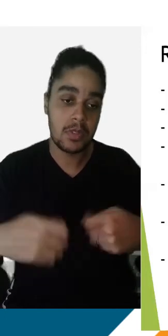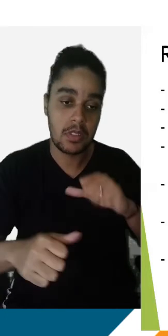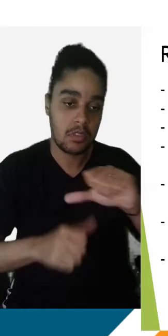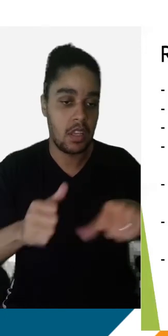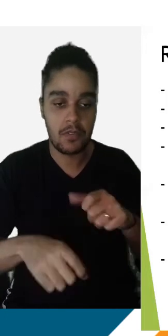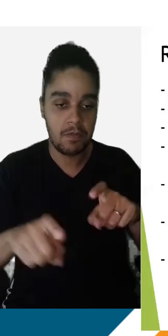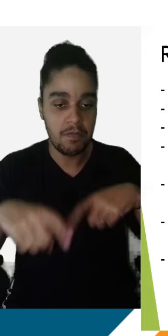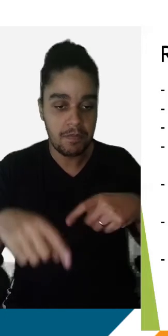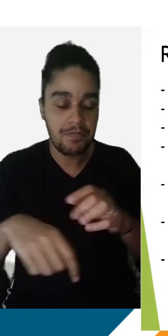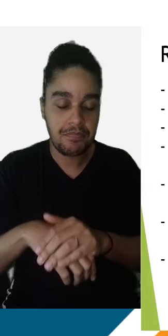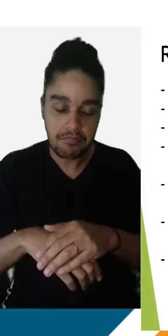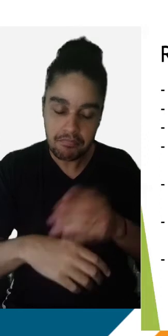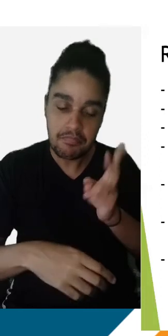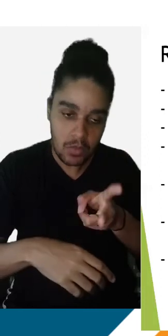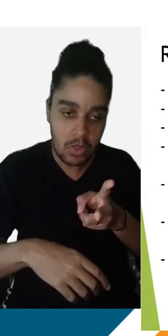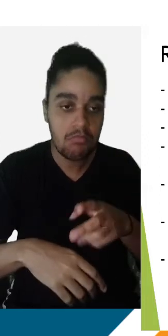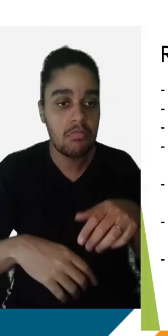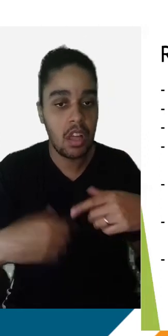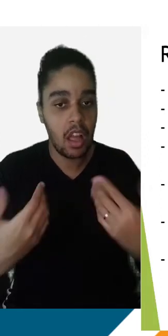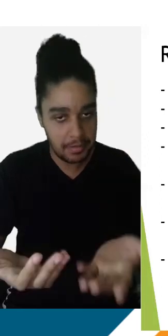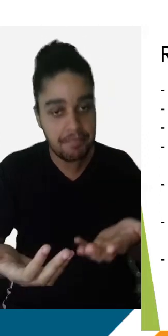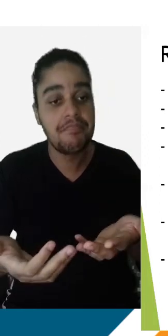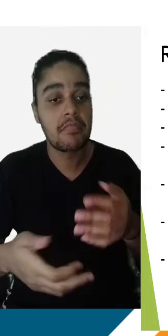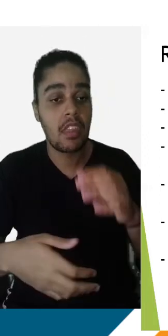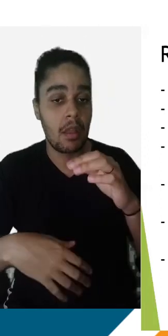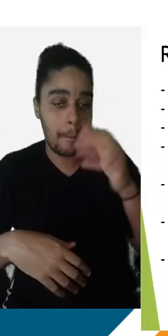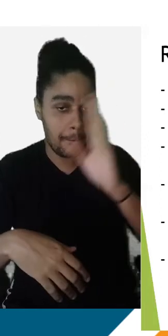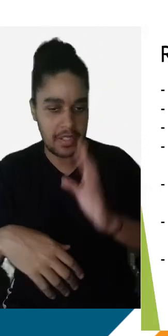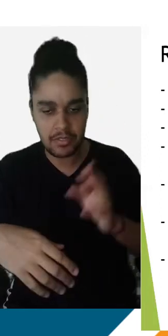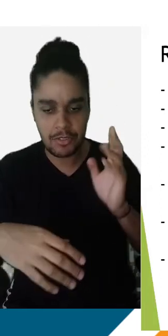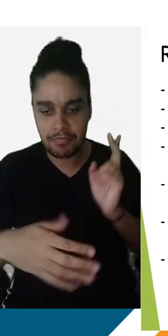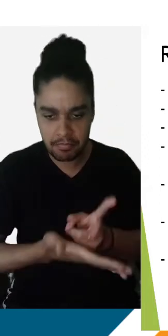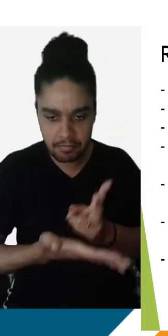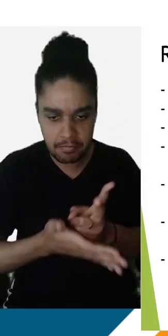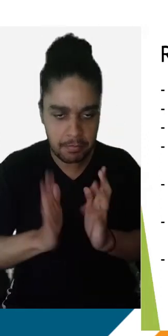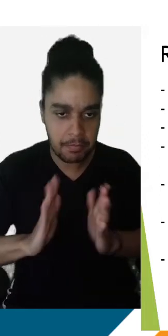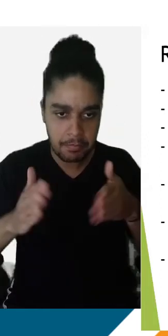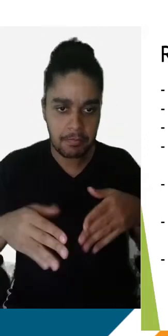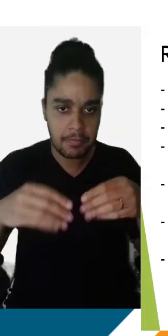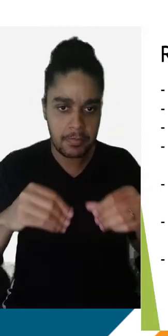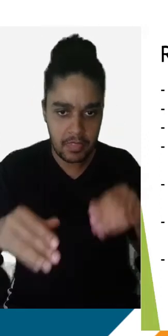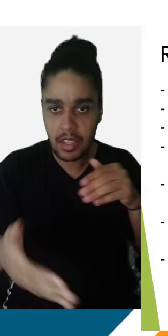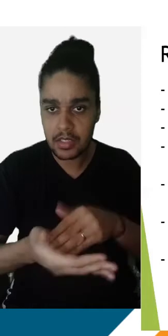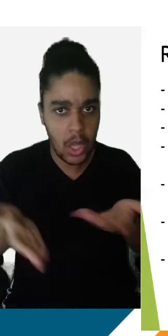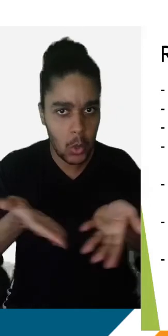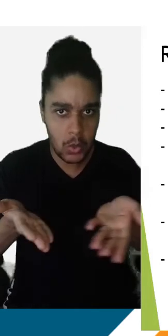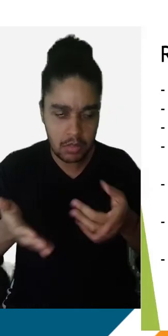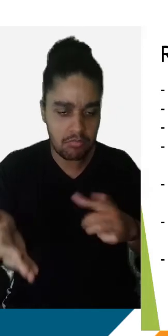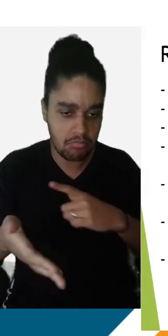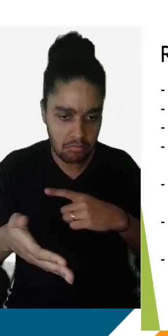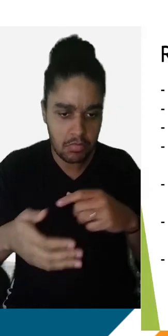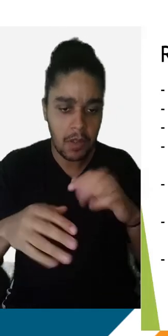Vamos seguir. E aí, pessoal, o Brasil é um país que sempre concentrou terras, concentra terras até